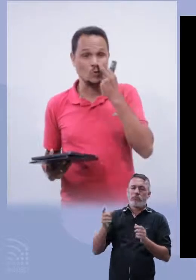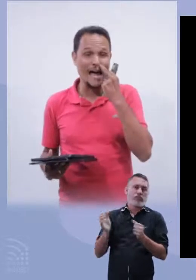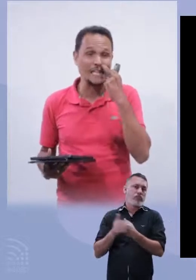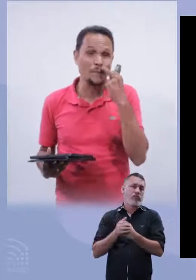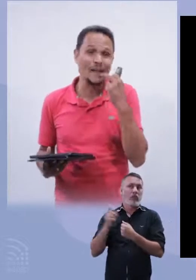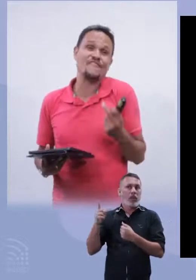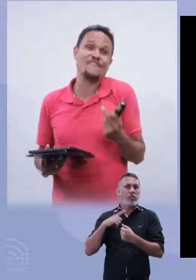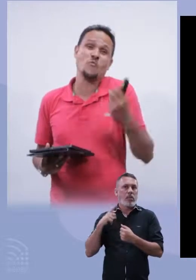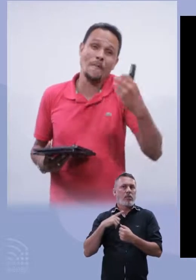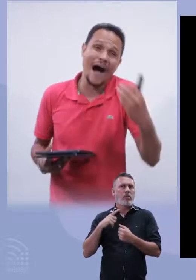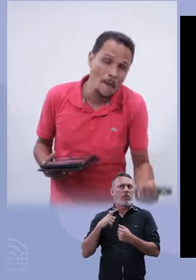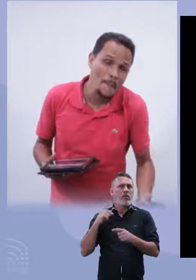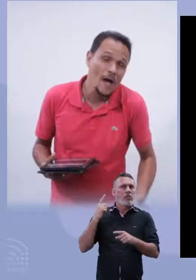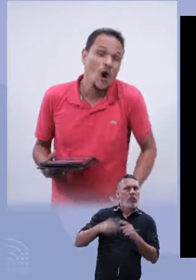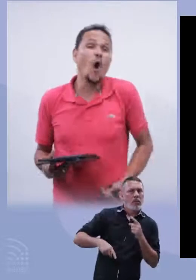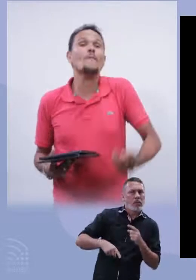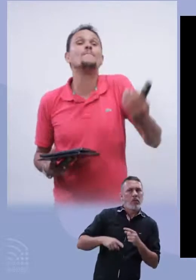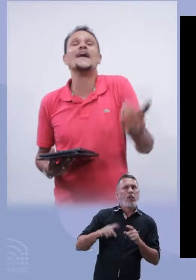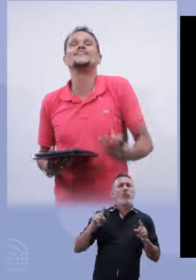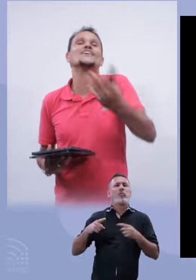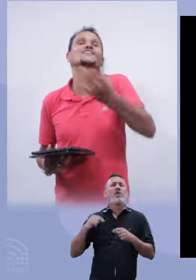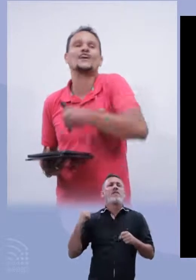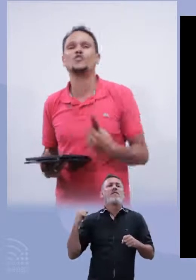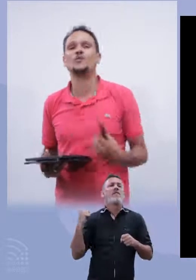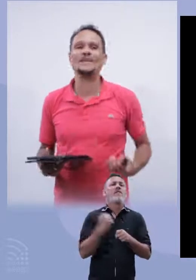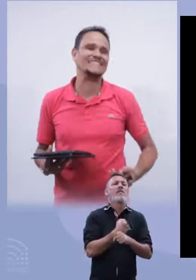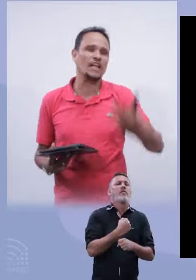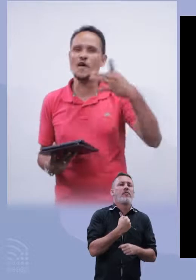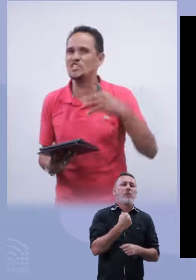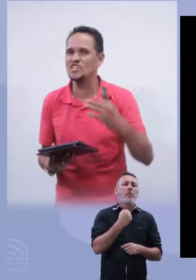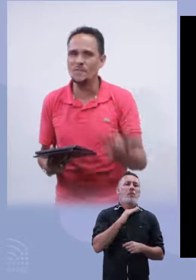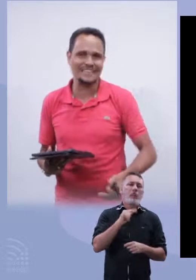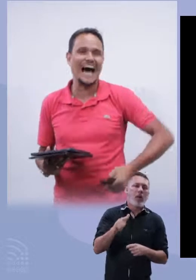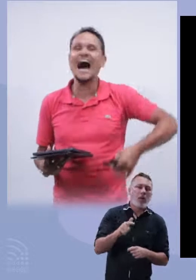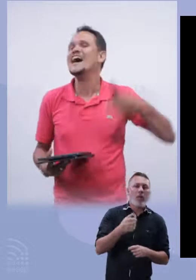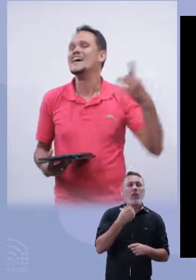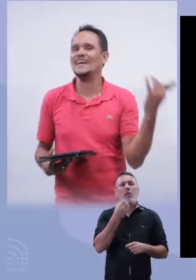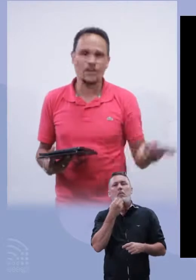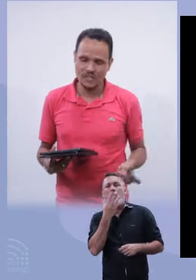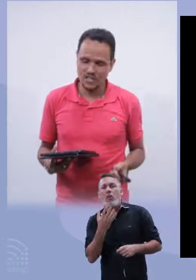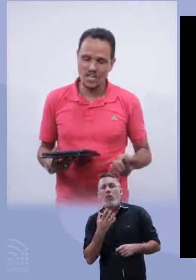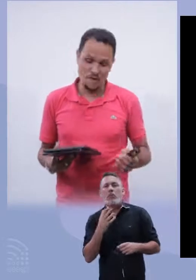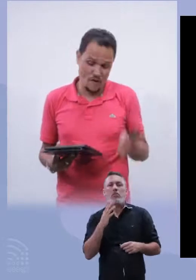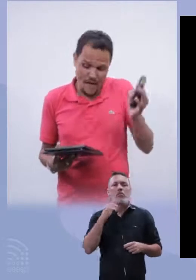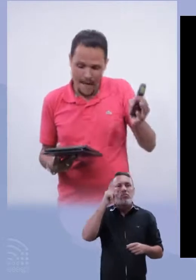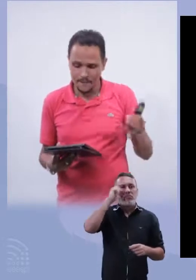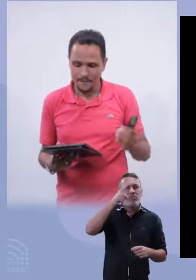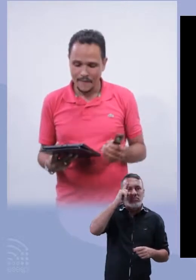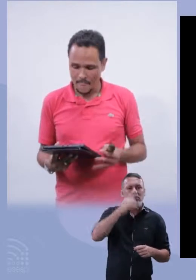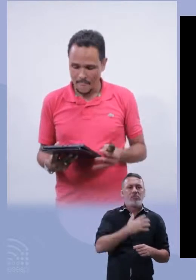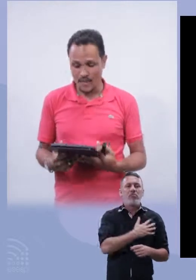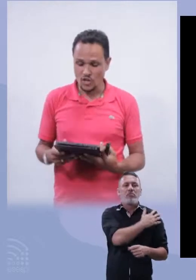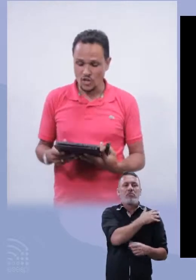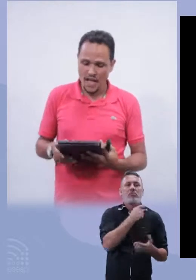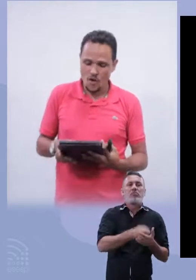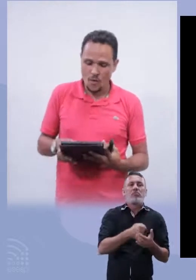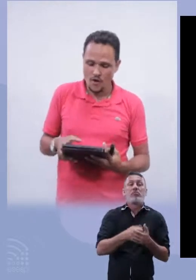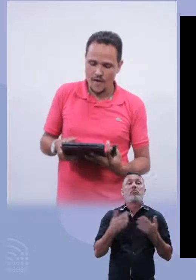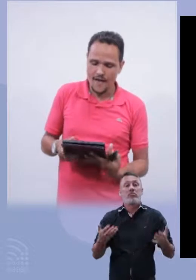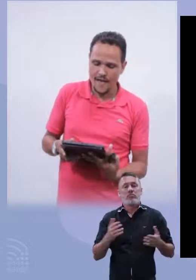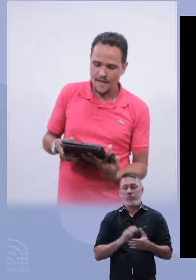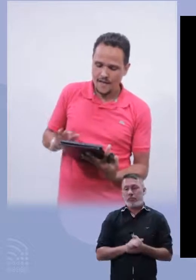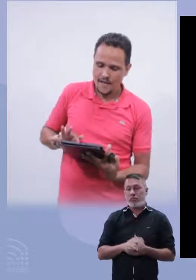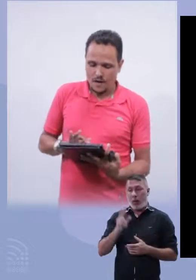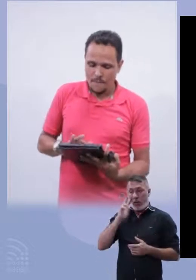foi censurada porque ela está falando mal ou bem da ditadura militar, do regime militar, daquilo que você chama? Vamos ver. Olha só,